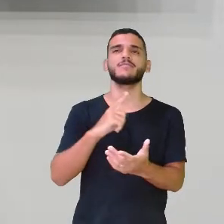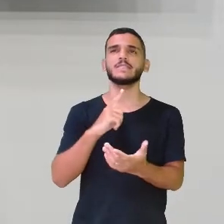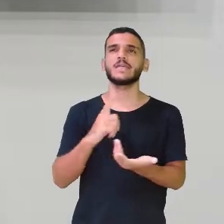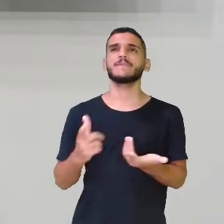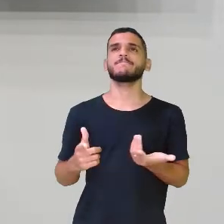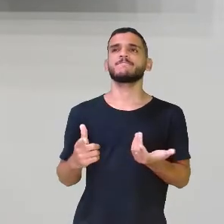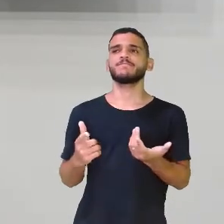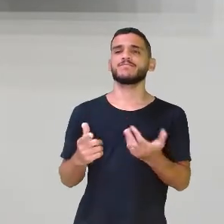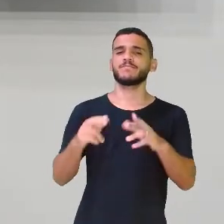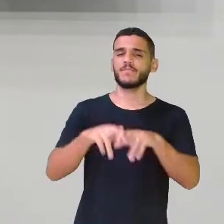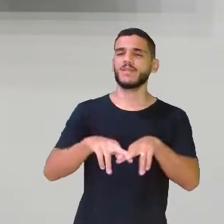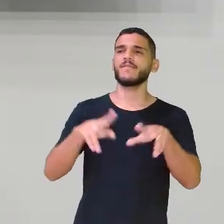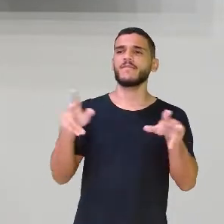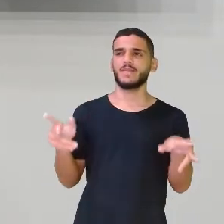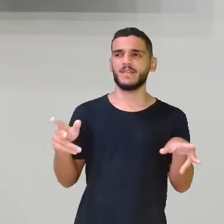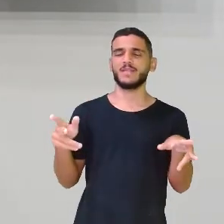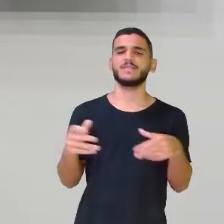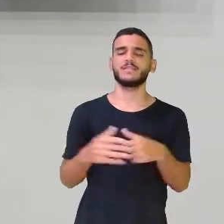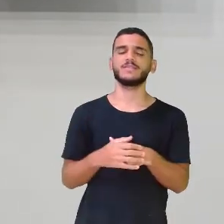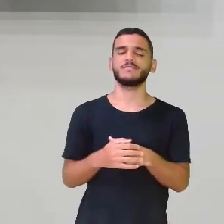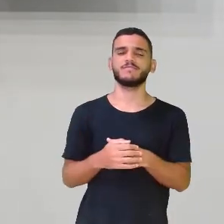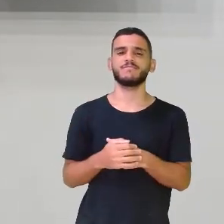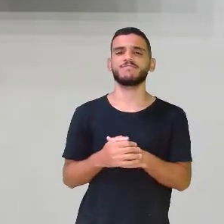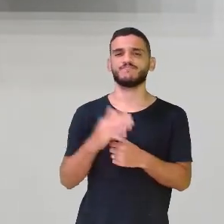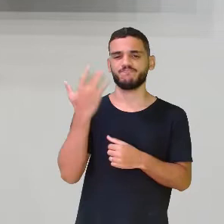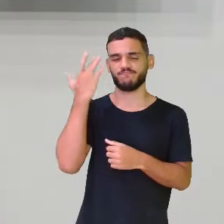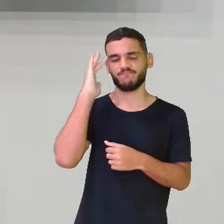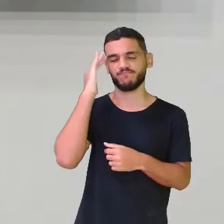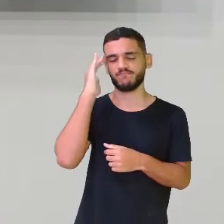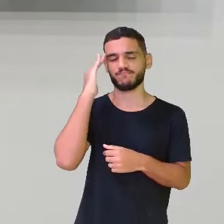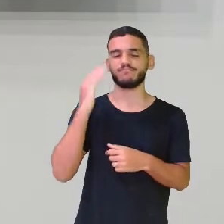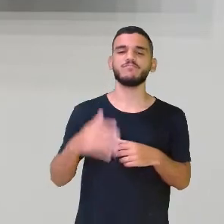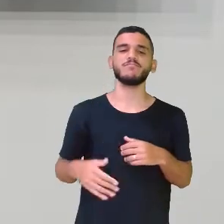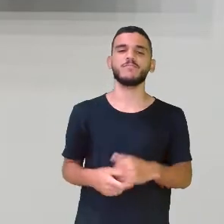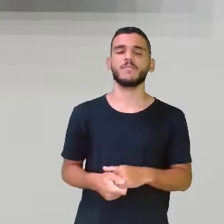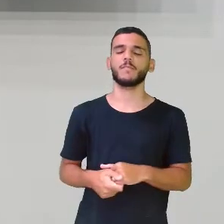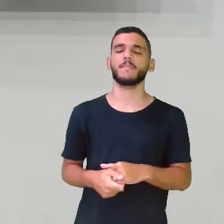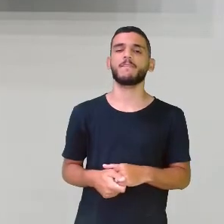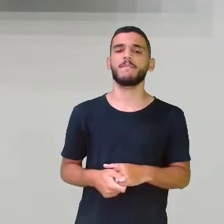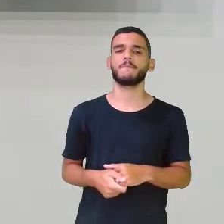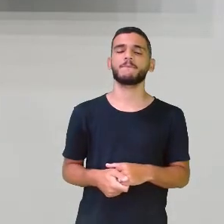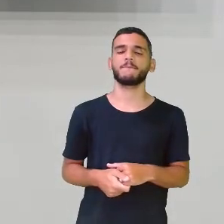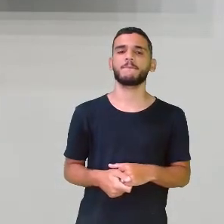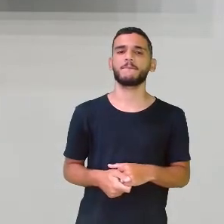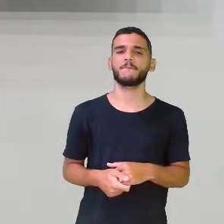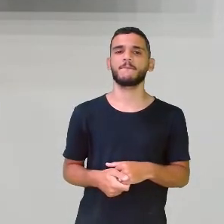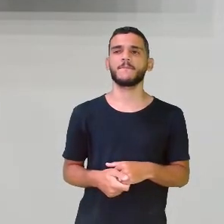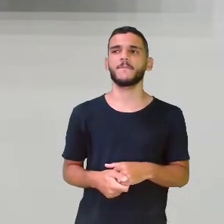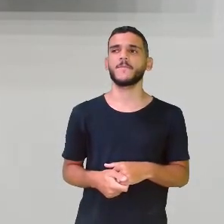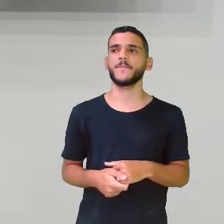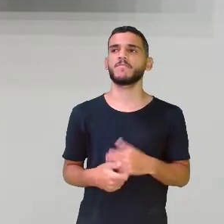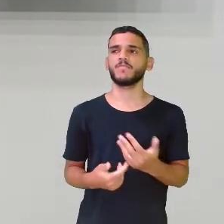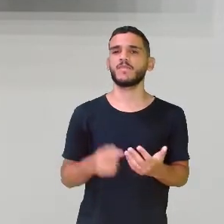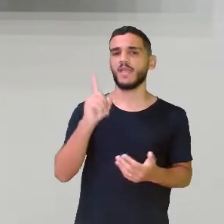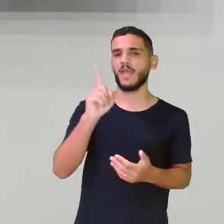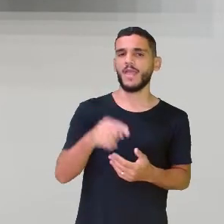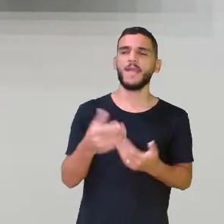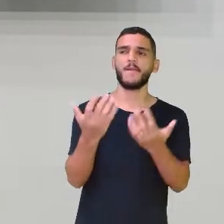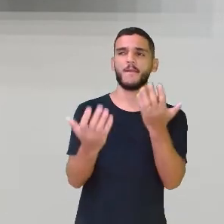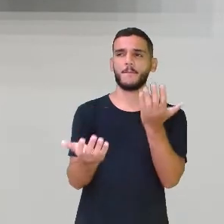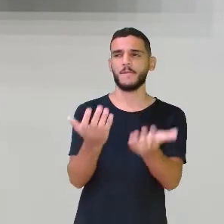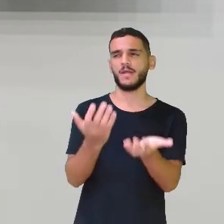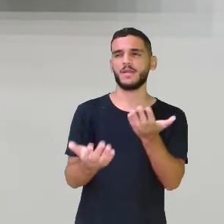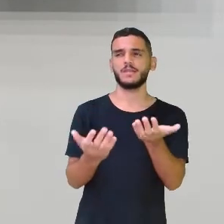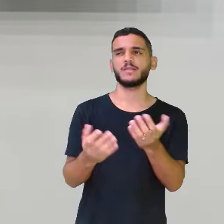vê na farmácia, que você sobe para descobrir quanto você está pesando. Tranquilo? Aqui é uma balança de precisão.